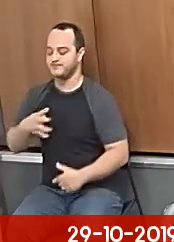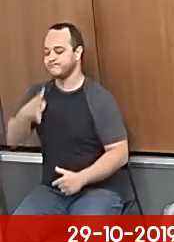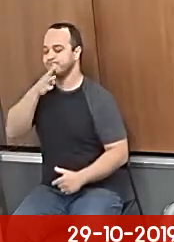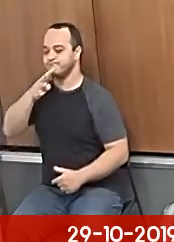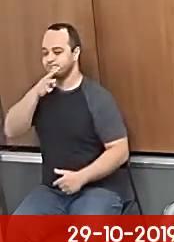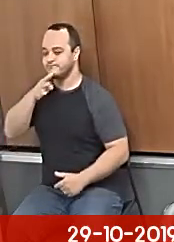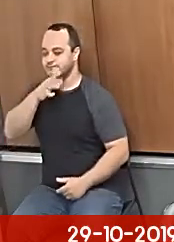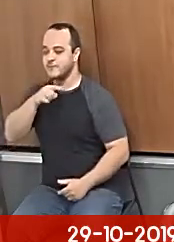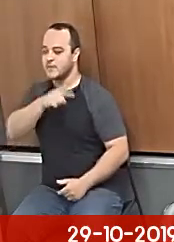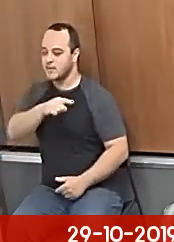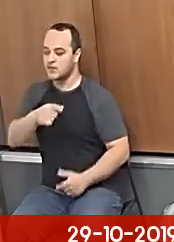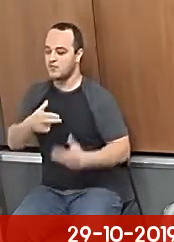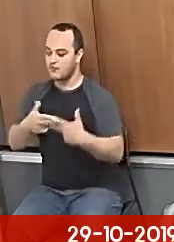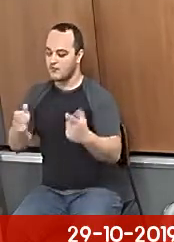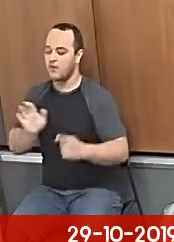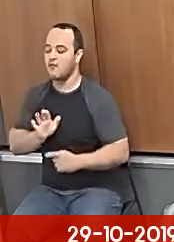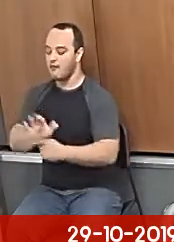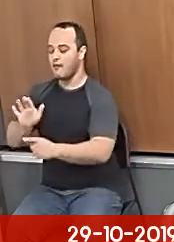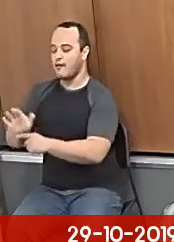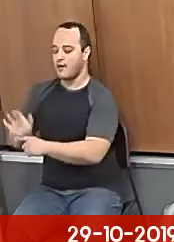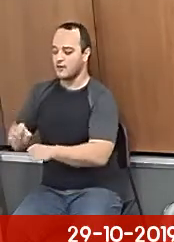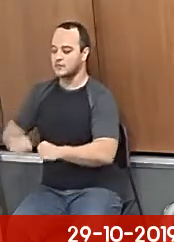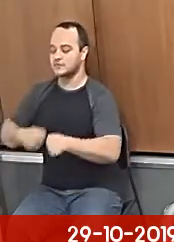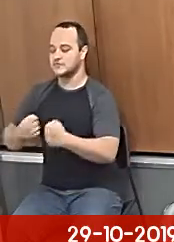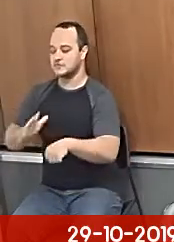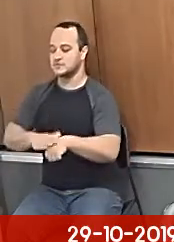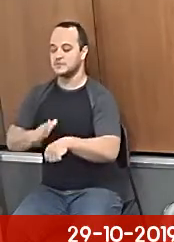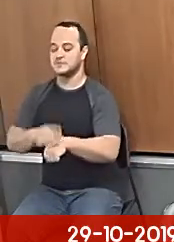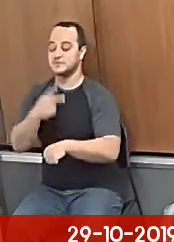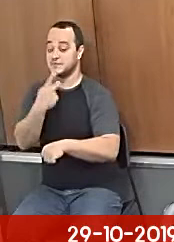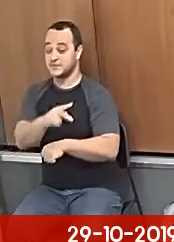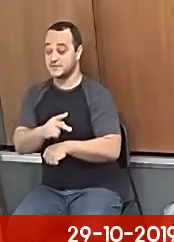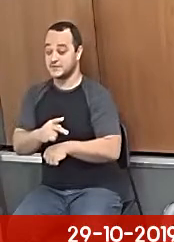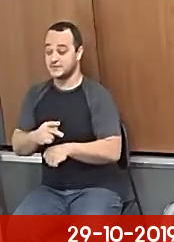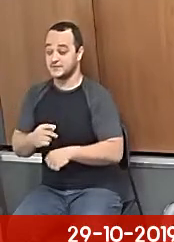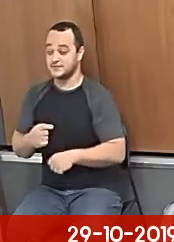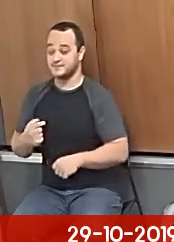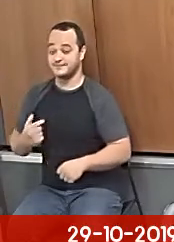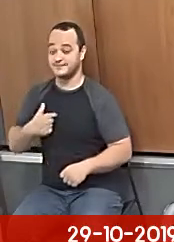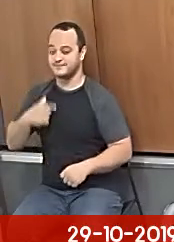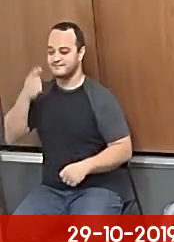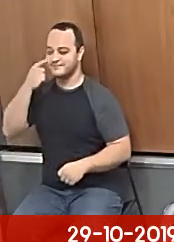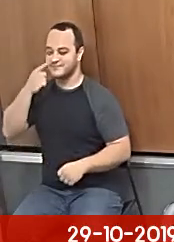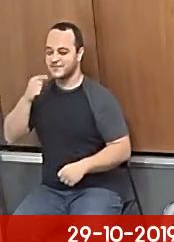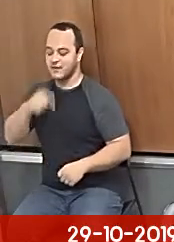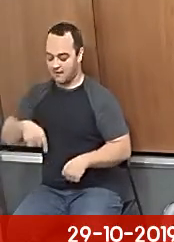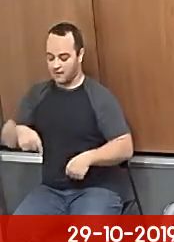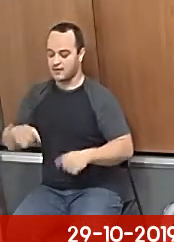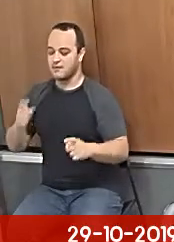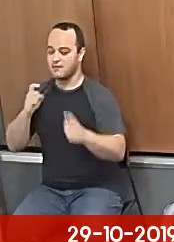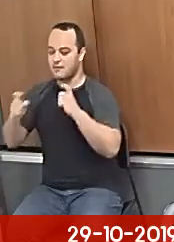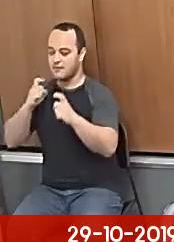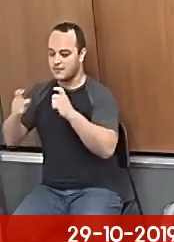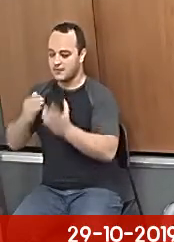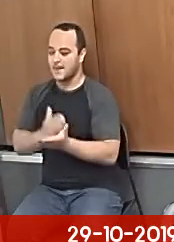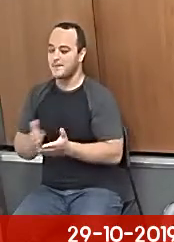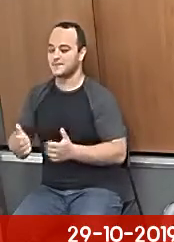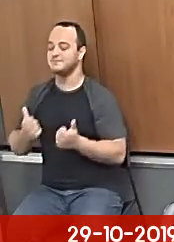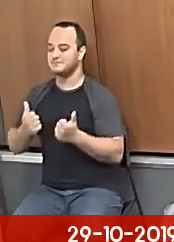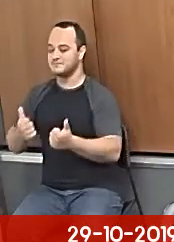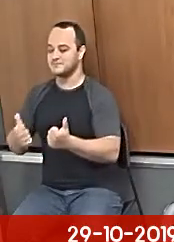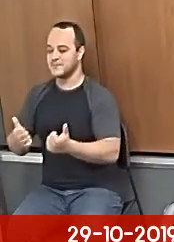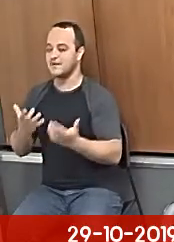a outras causas também. E o que eu estou vendo é que essa reunião começa bem para chegar bem lá na ponta e acharmos